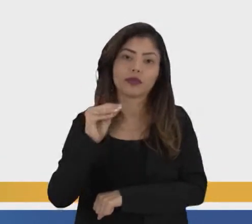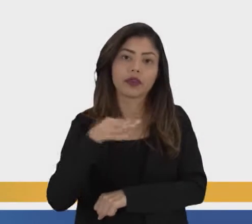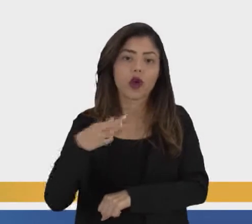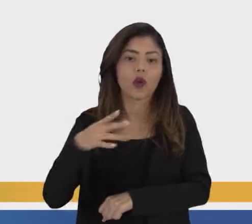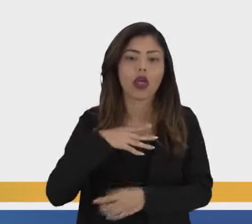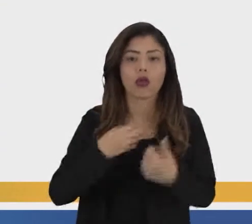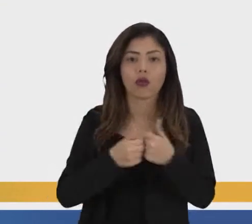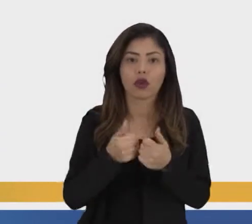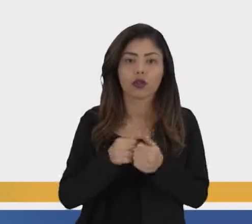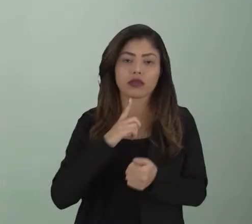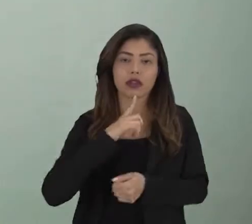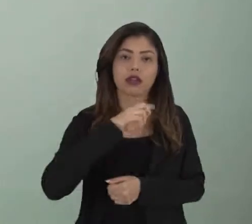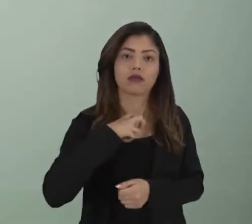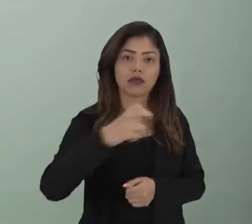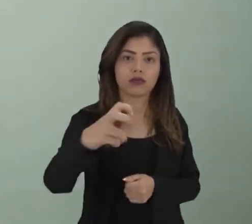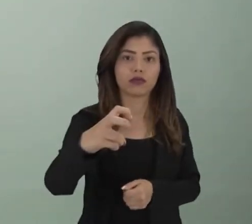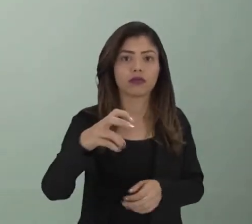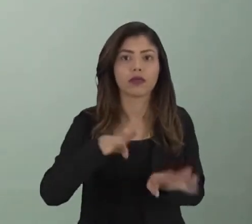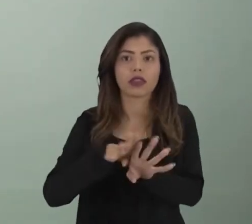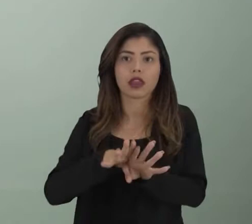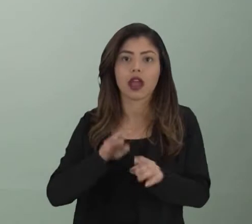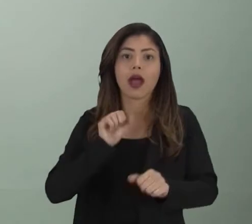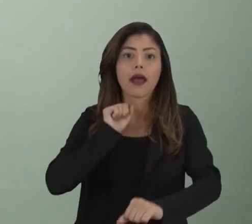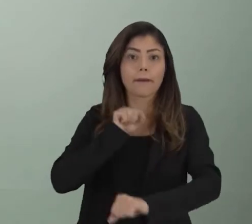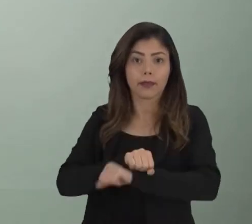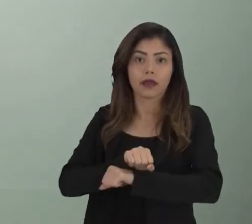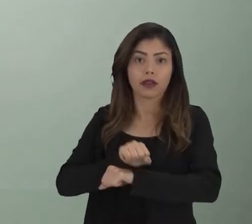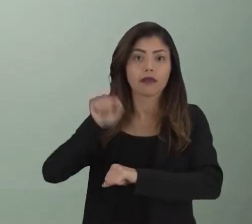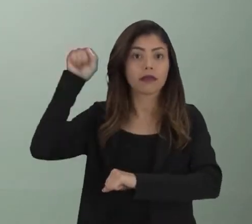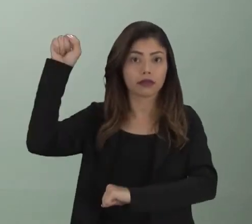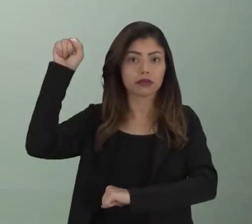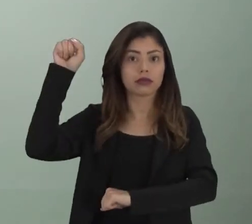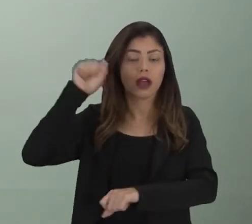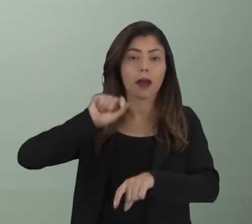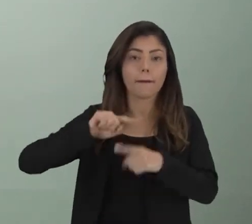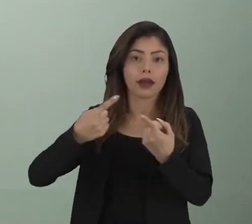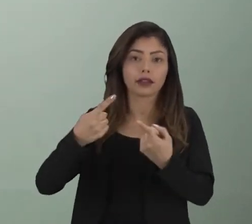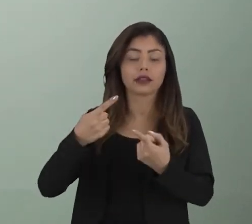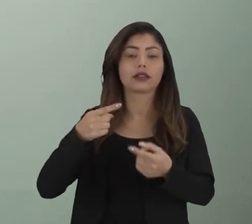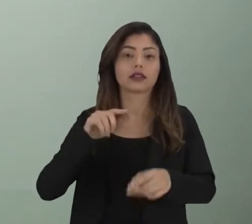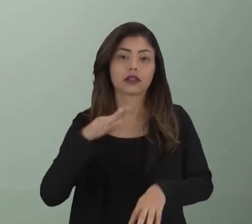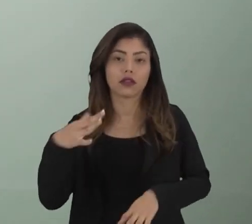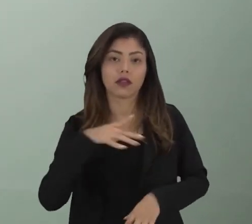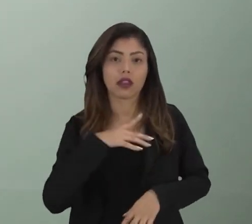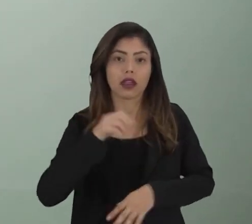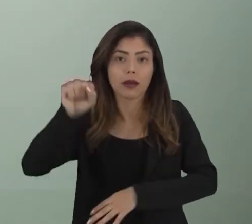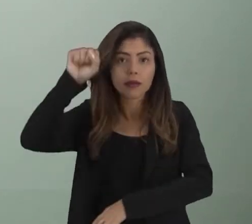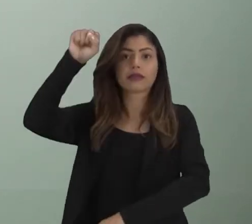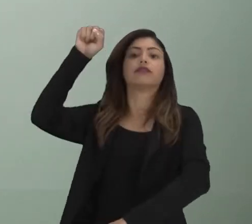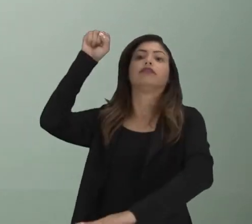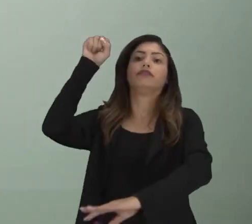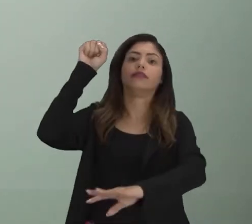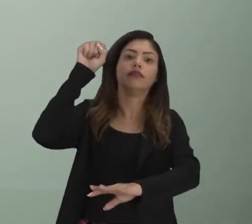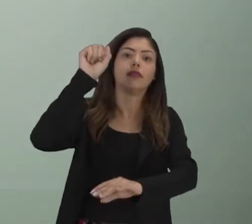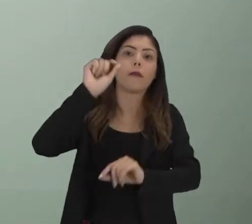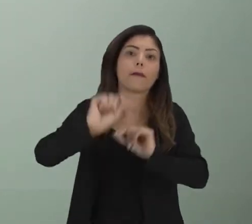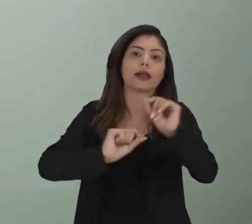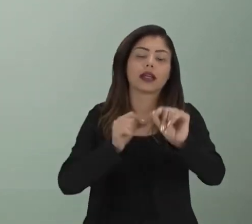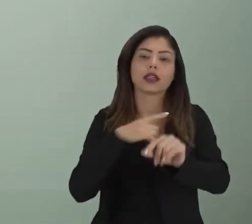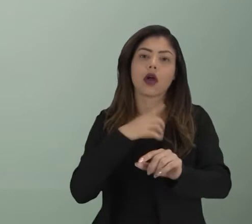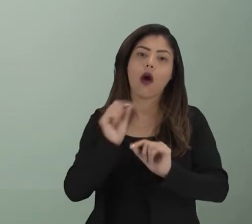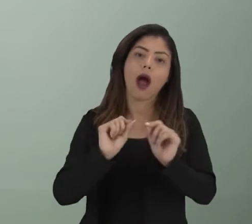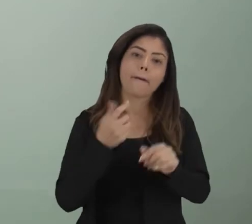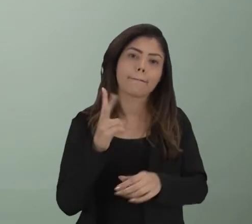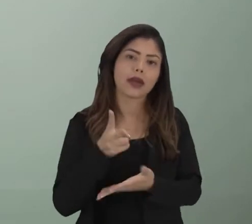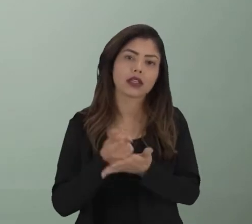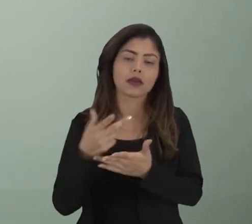equilíbrio estático. O ônibus entrou em movimento e a sua tendência era permanecer em repouso. Então, você é arremessado